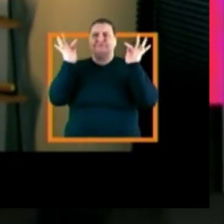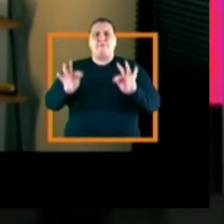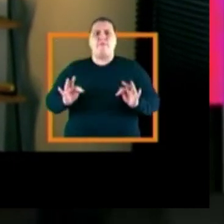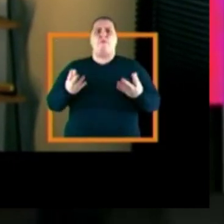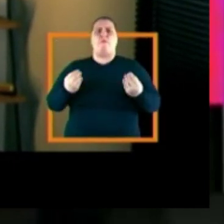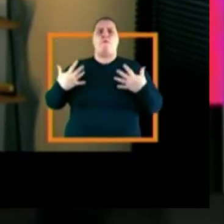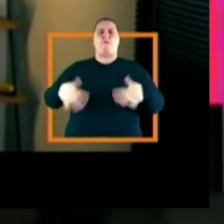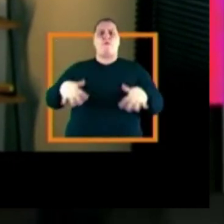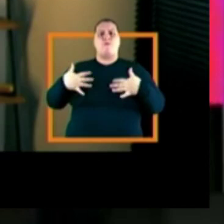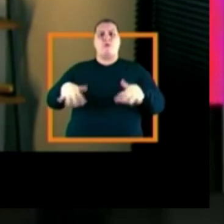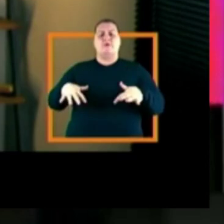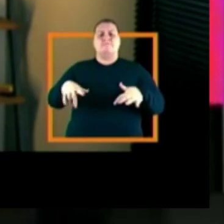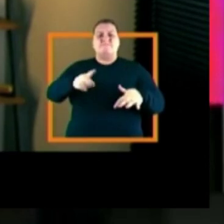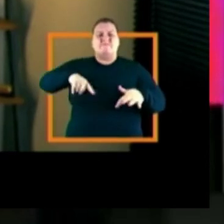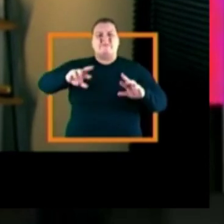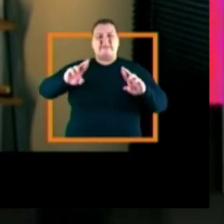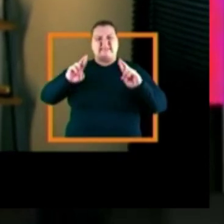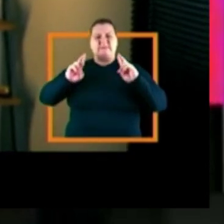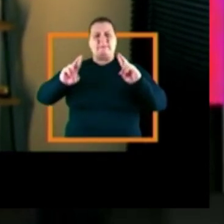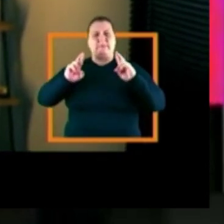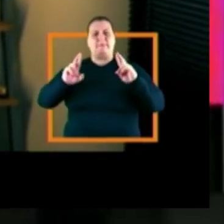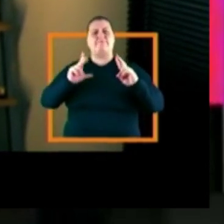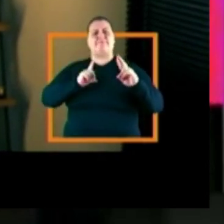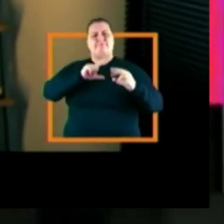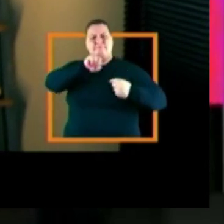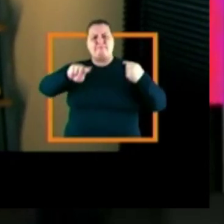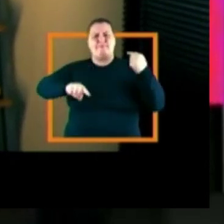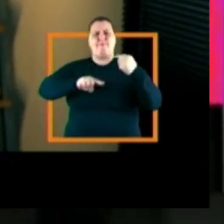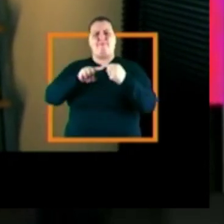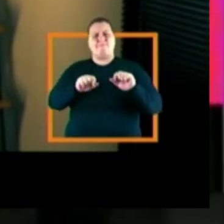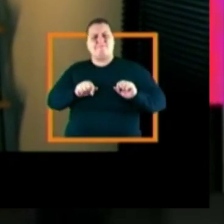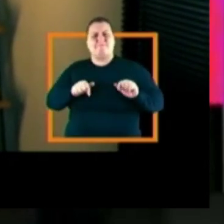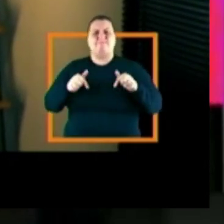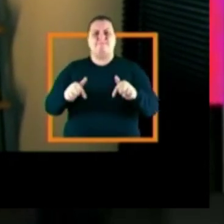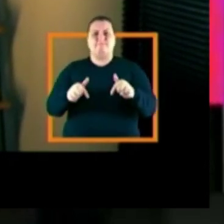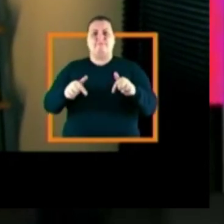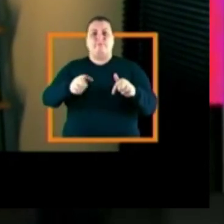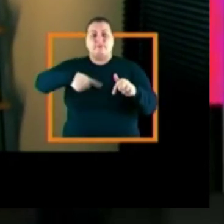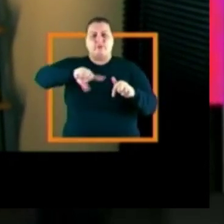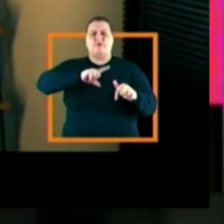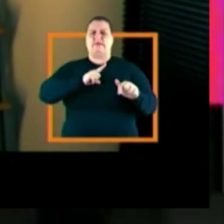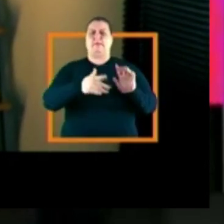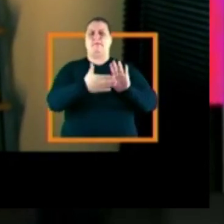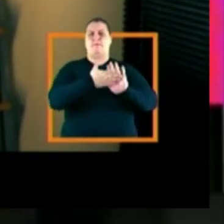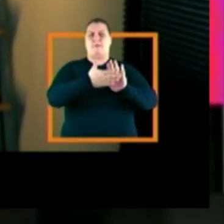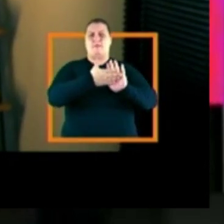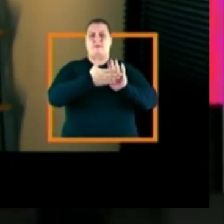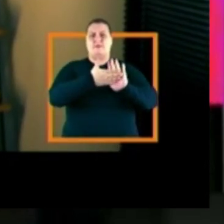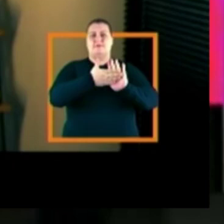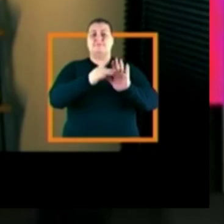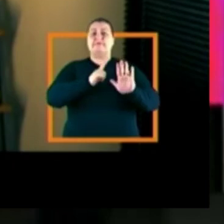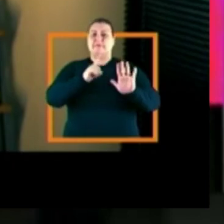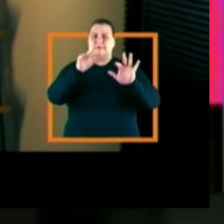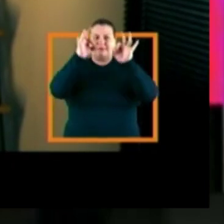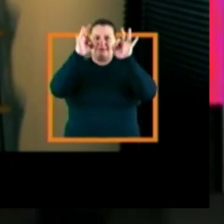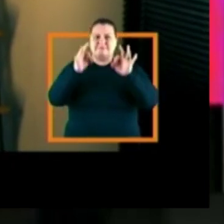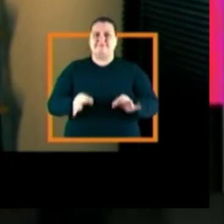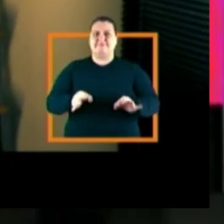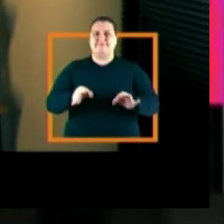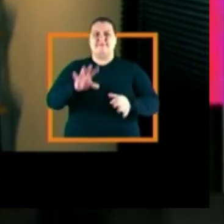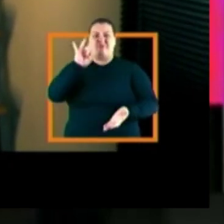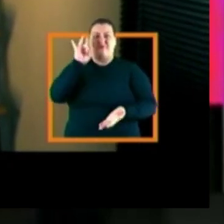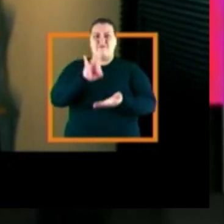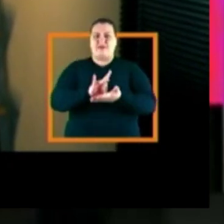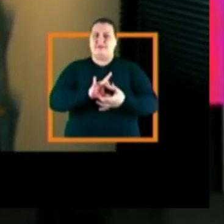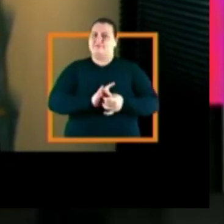muito. Quando há esperança, há motivo para otimismo. E é isso que estamos propondo, porque temos certeza de que